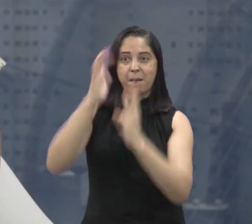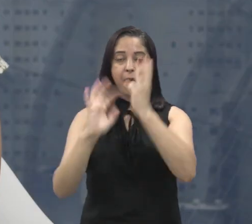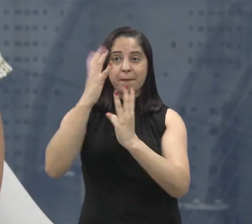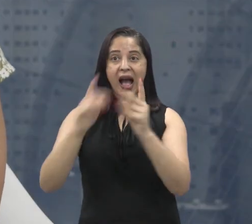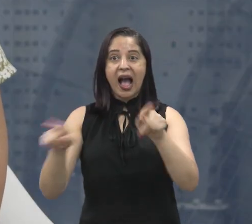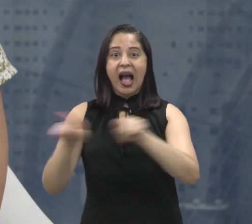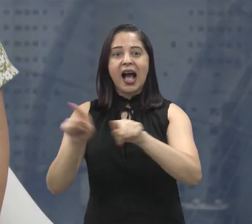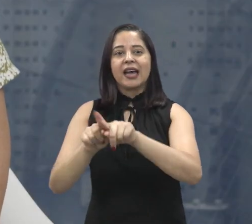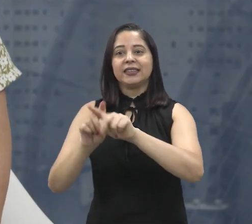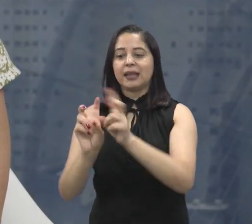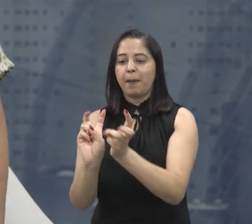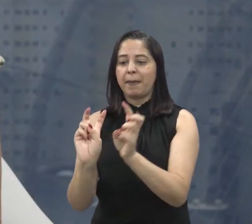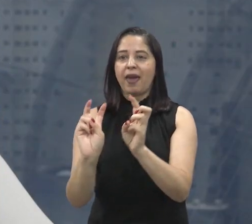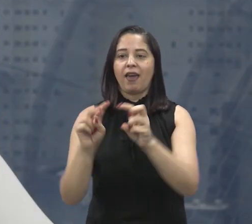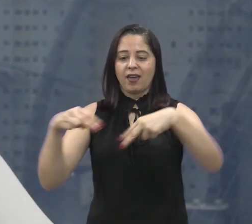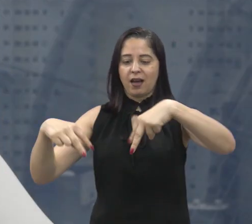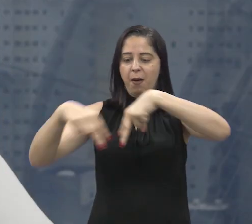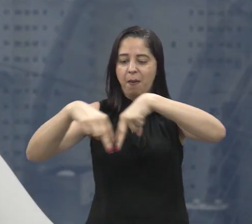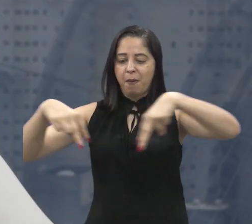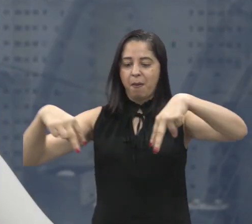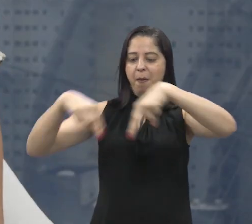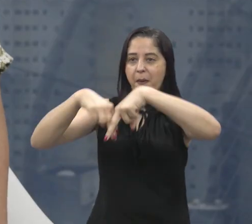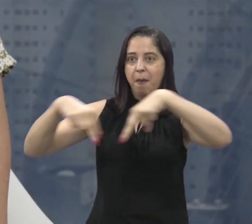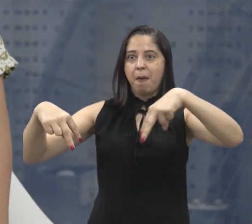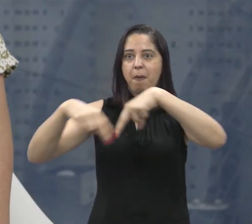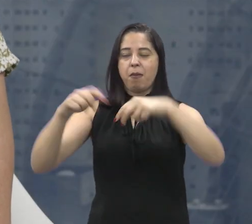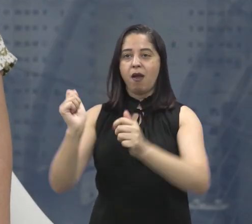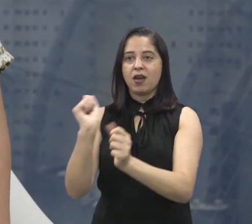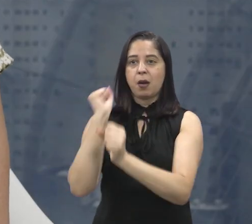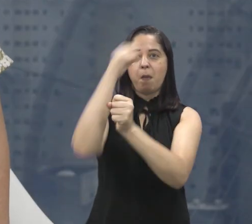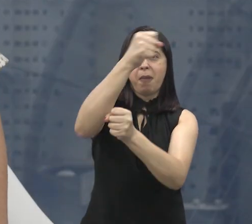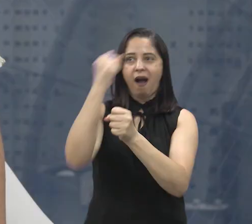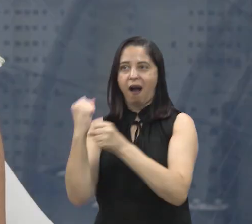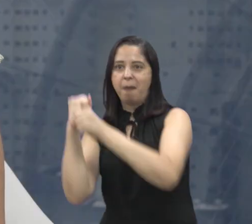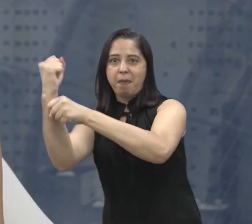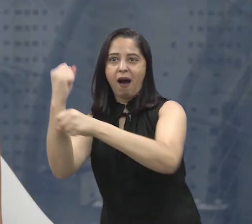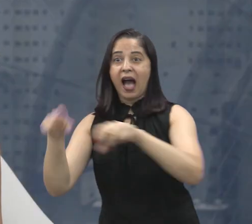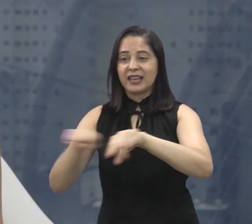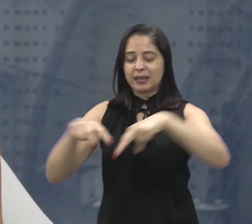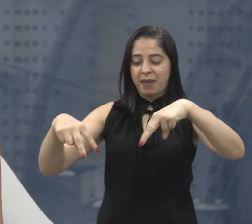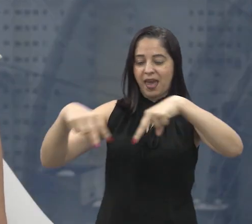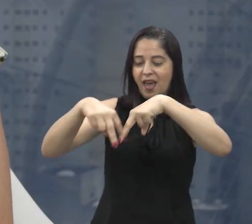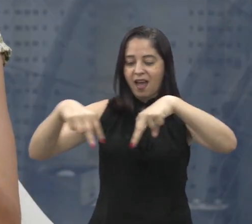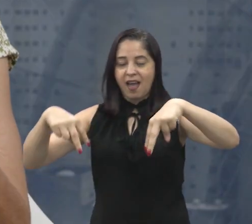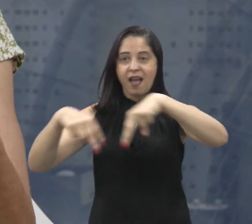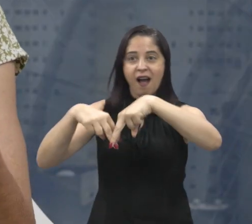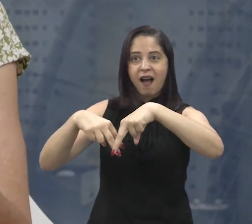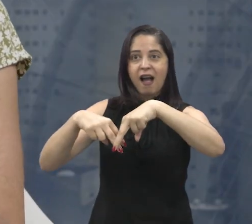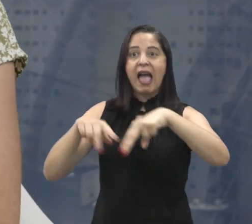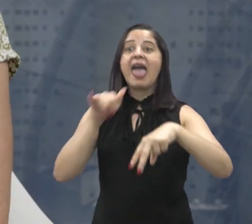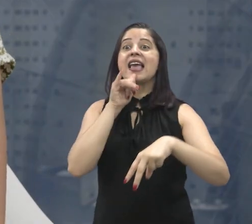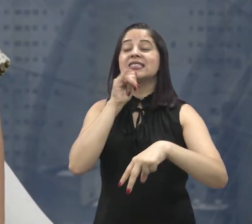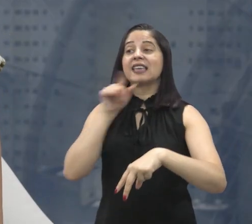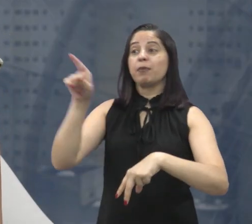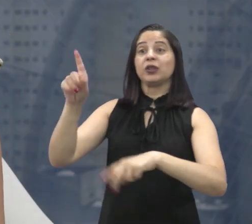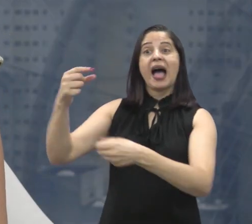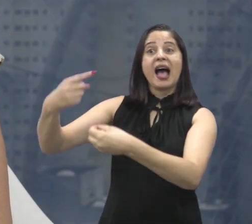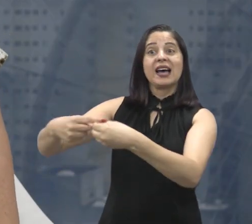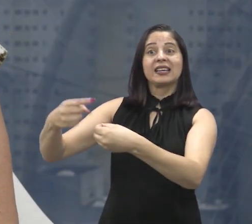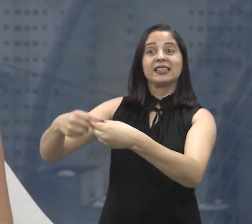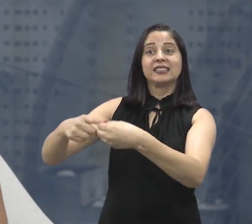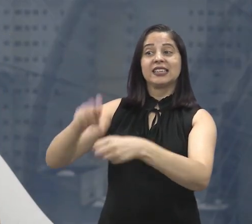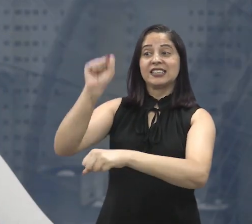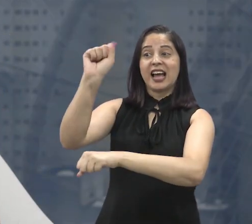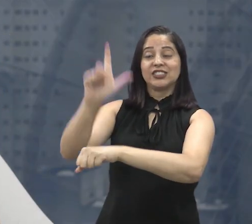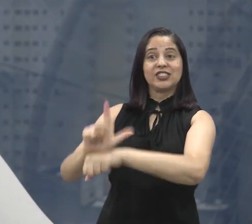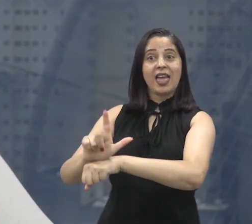Quando a gente pensa, por exemplo, vamos a São Luís do Paraitinga, qual é a expressão que vem para a gente? O carnaval, os bonecões, mas